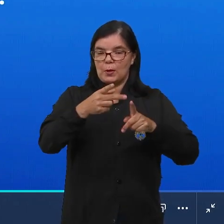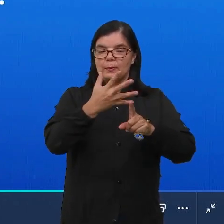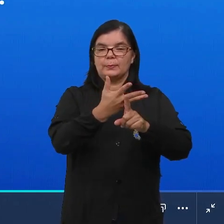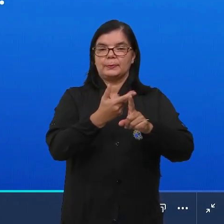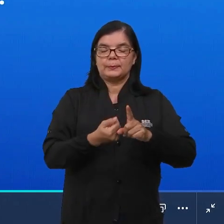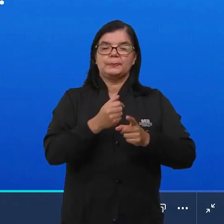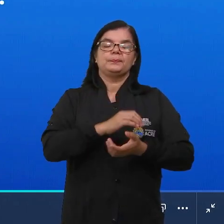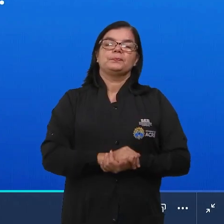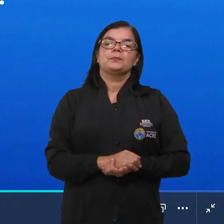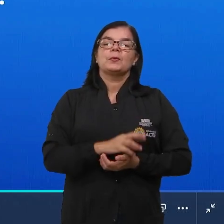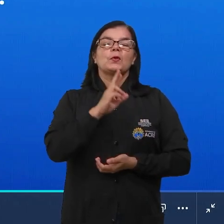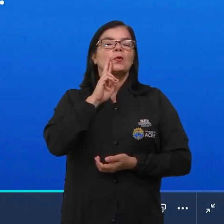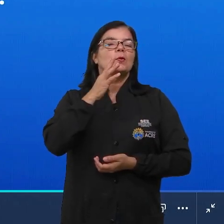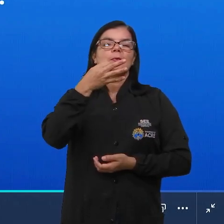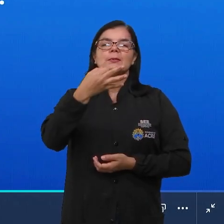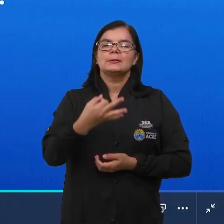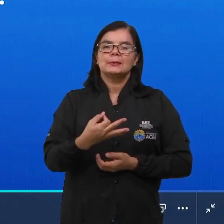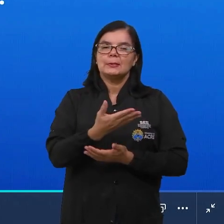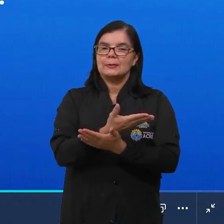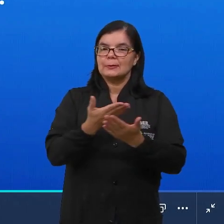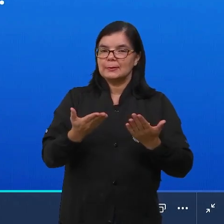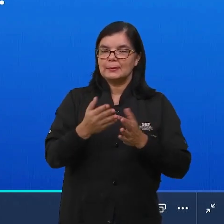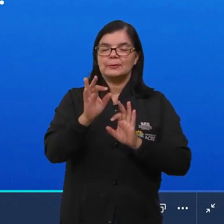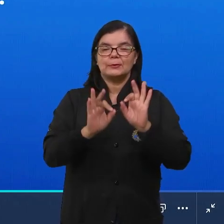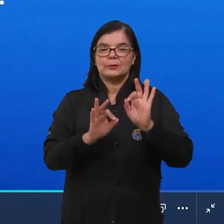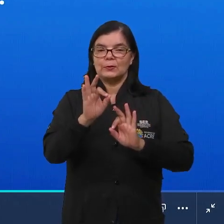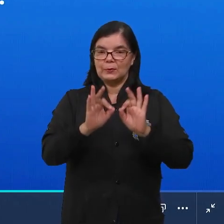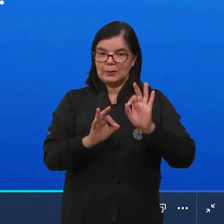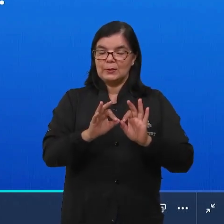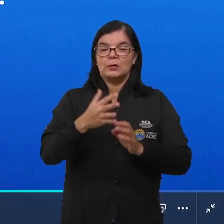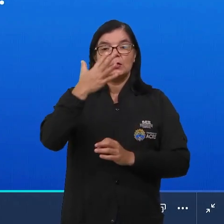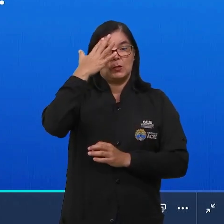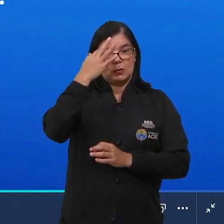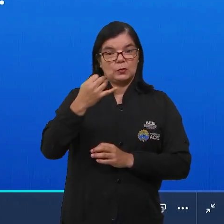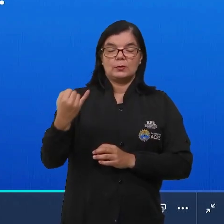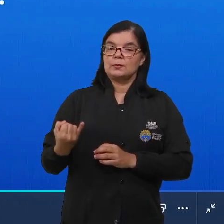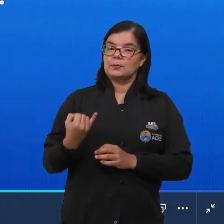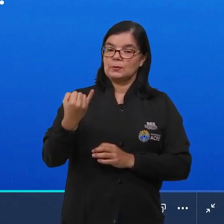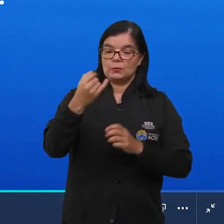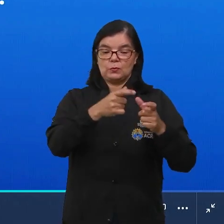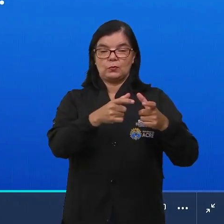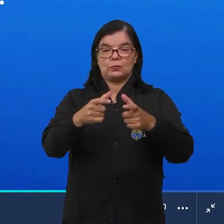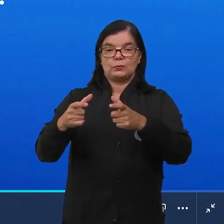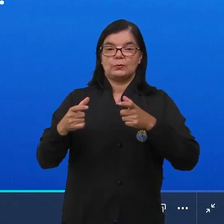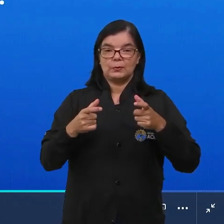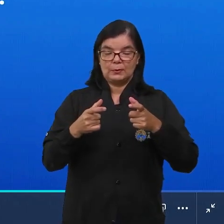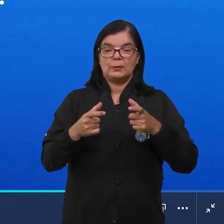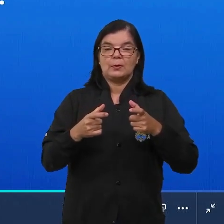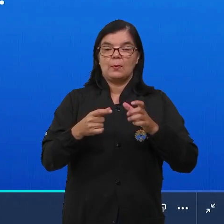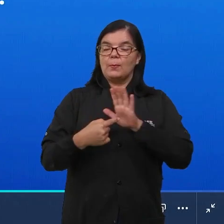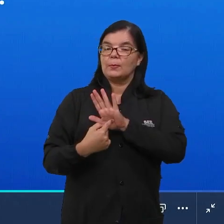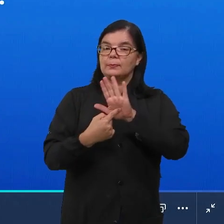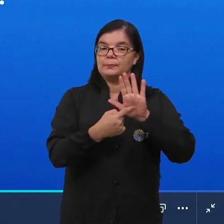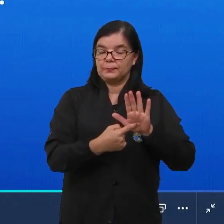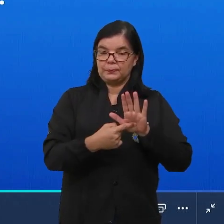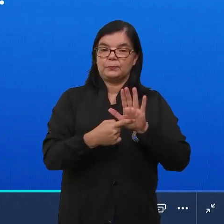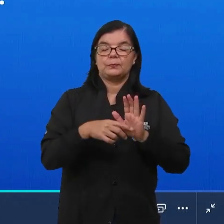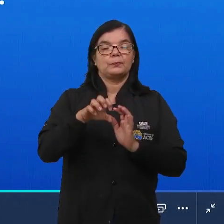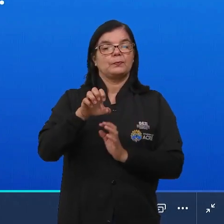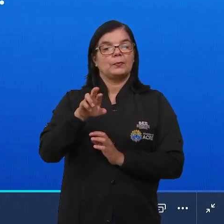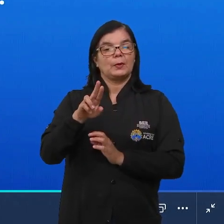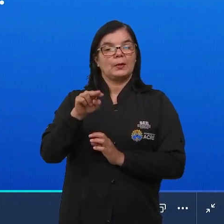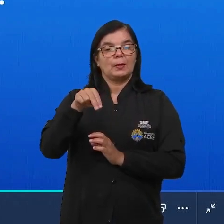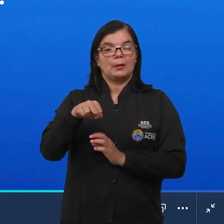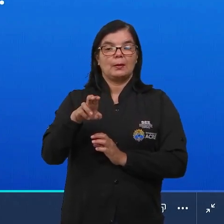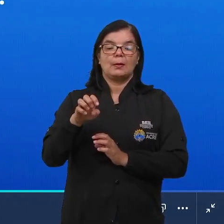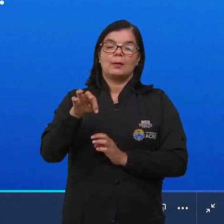e obra. Qual é a resposta correta para essa questão, considerando a importância do espaço para a exposição de Ernesto